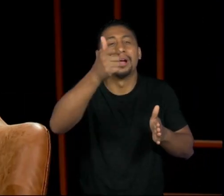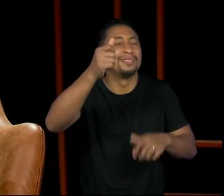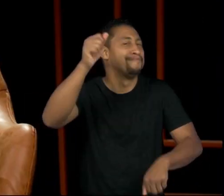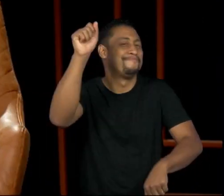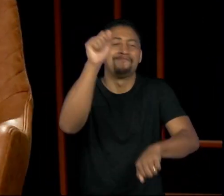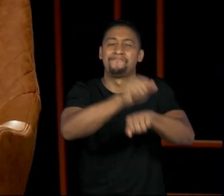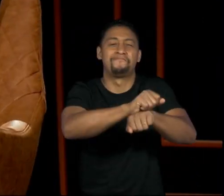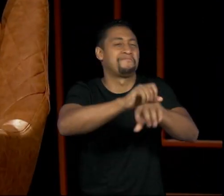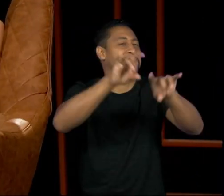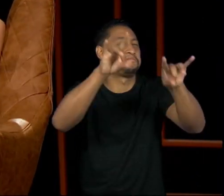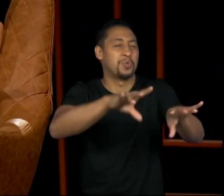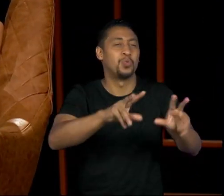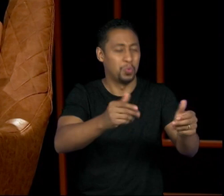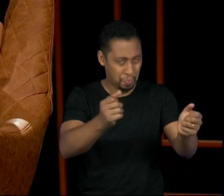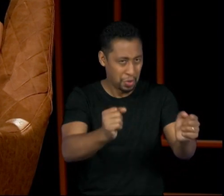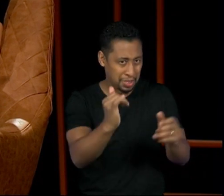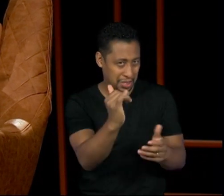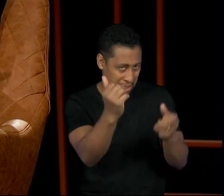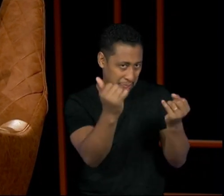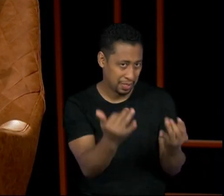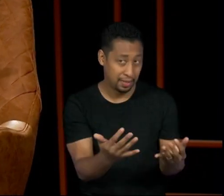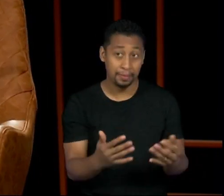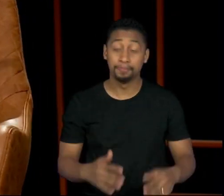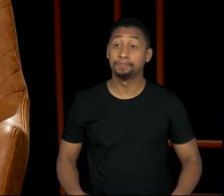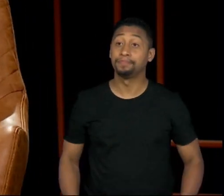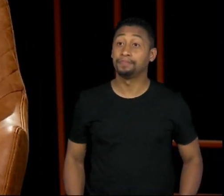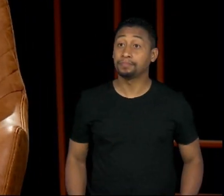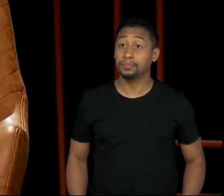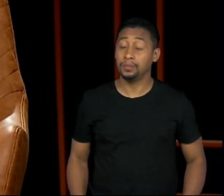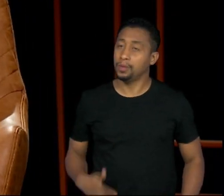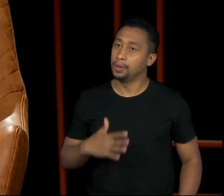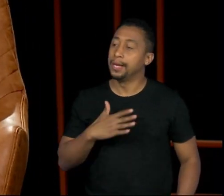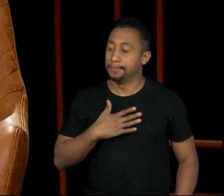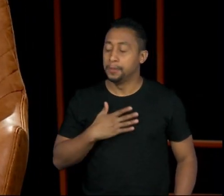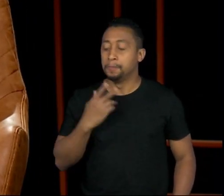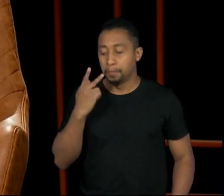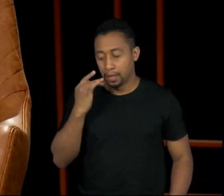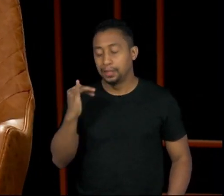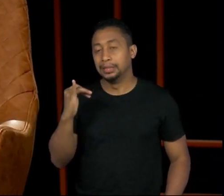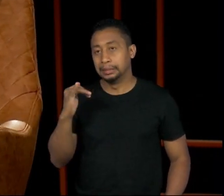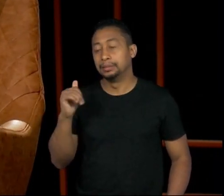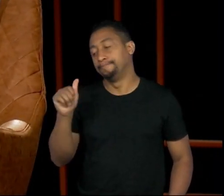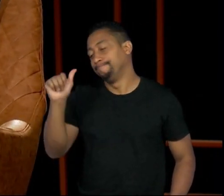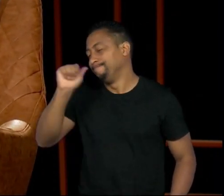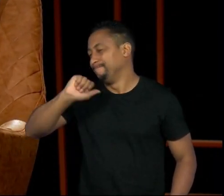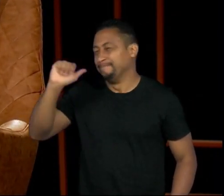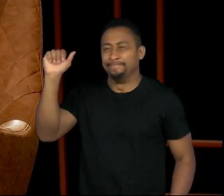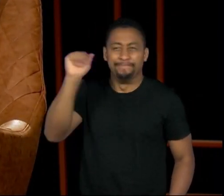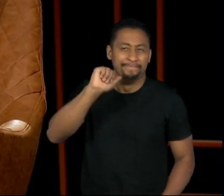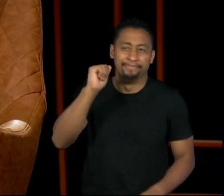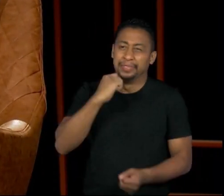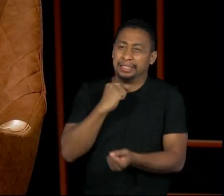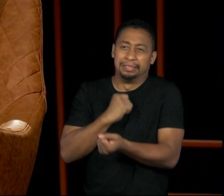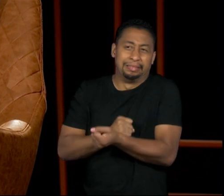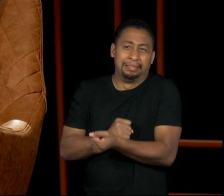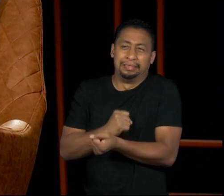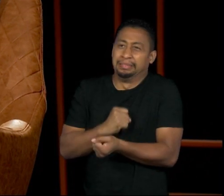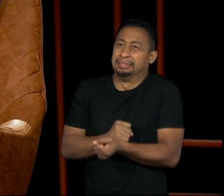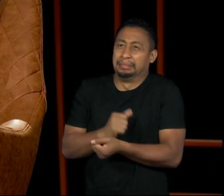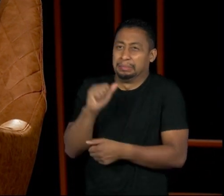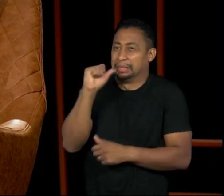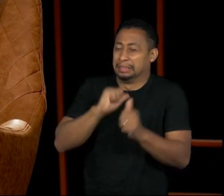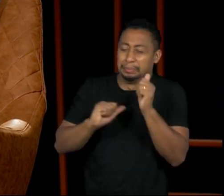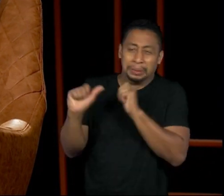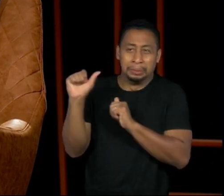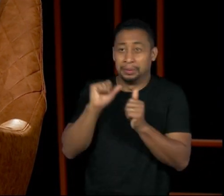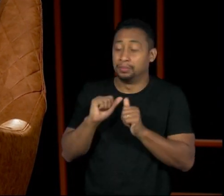Braba. Meu pai faleceu de alcoolismo, né? Em decorrência do alcoolismo. E eu era louca pelo meu